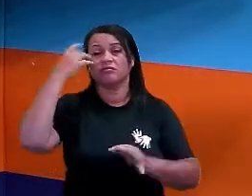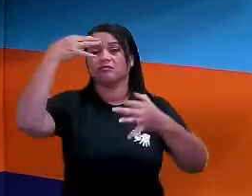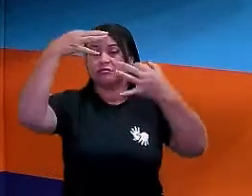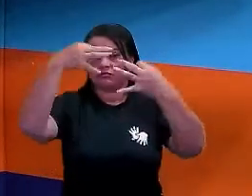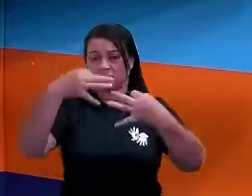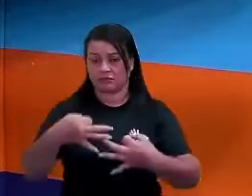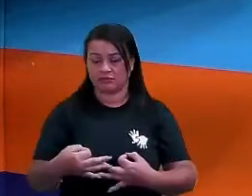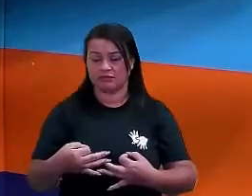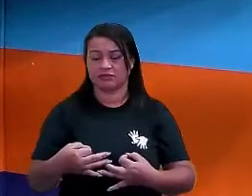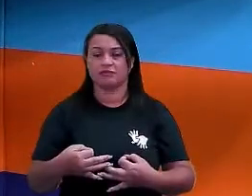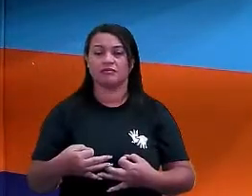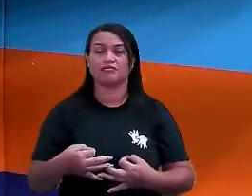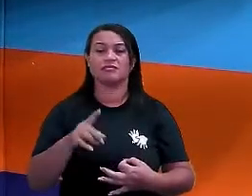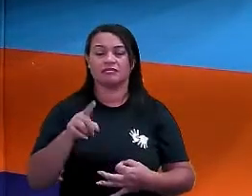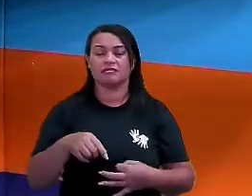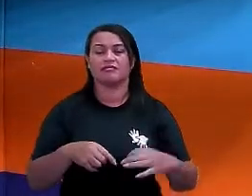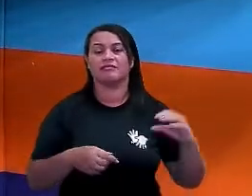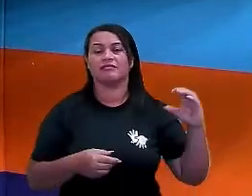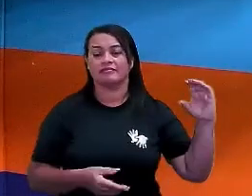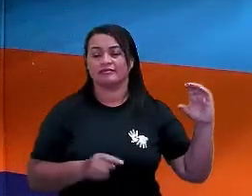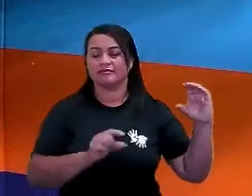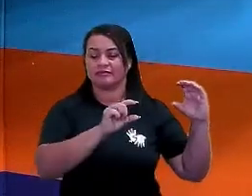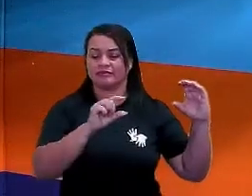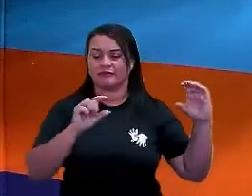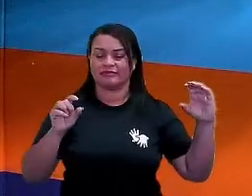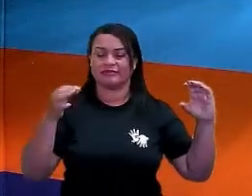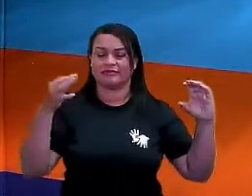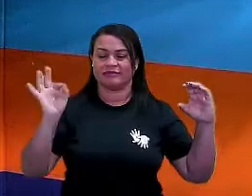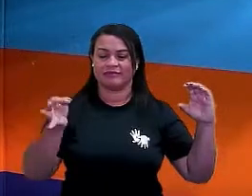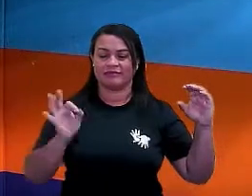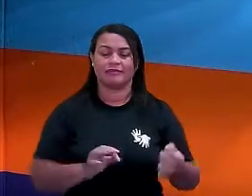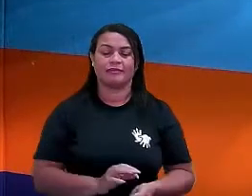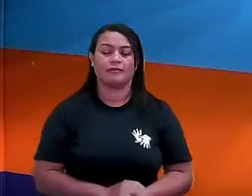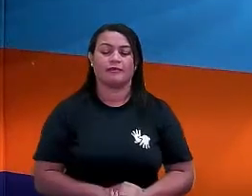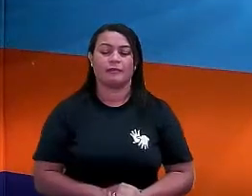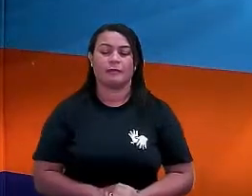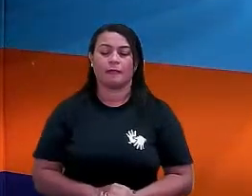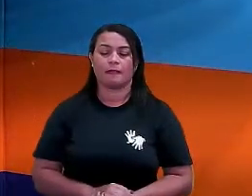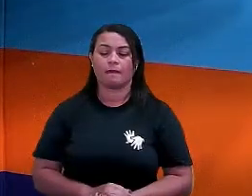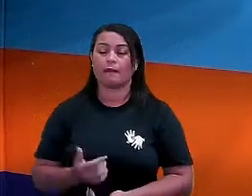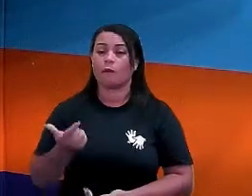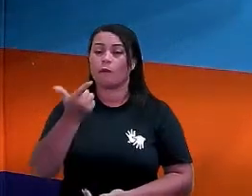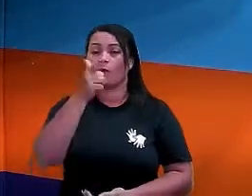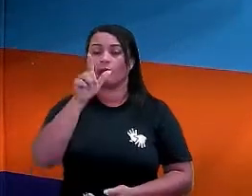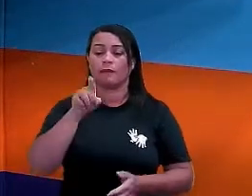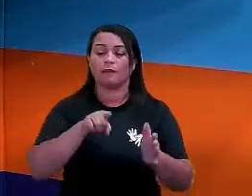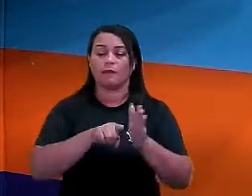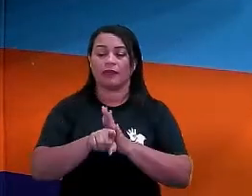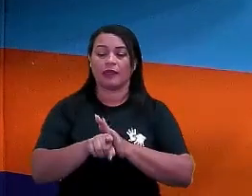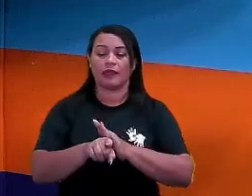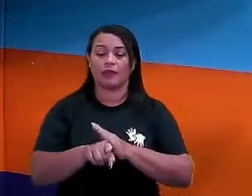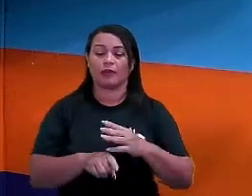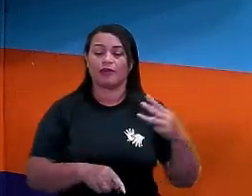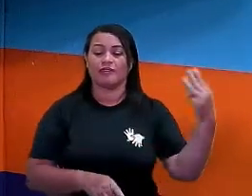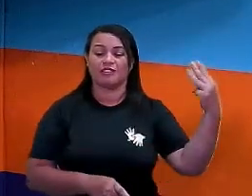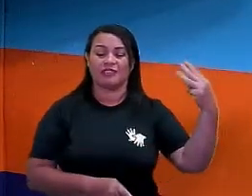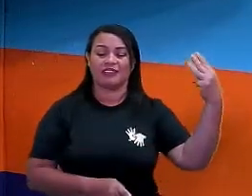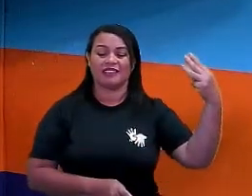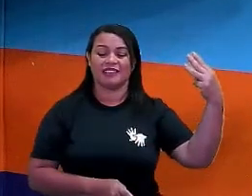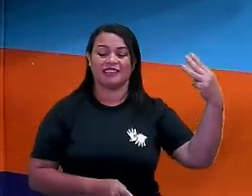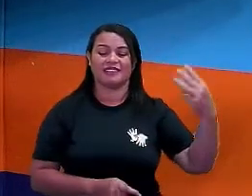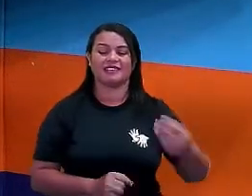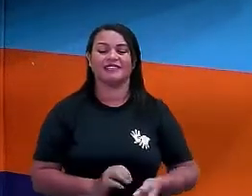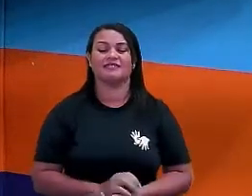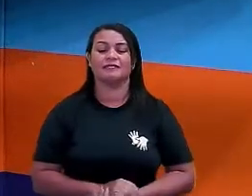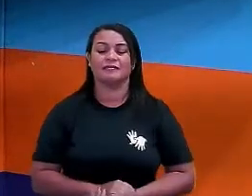está corretinha, é a letra C. Outra questão, número